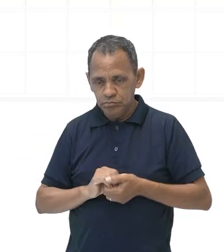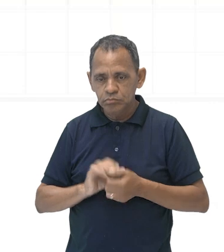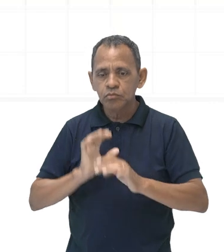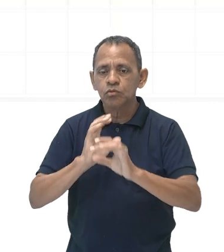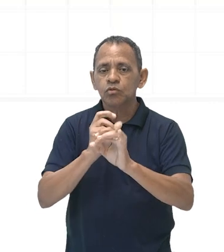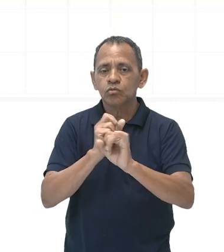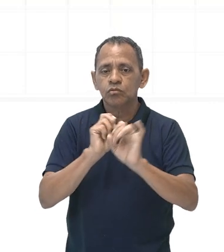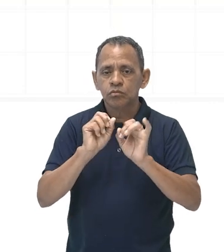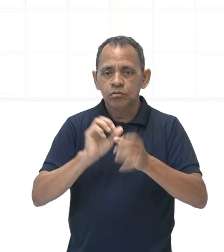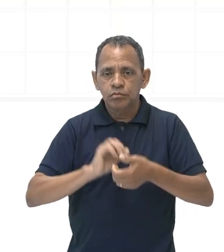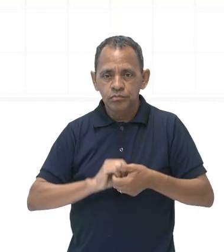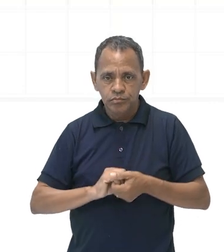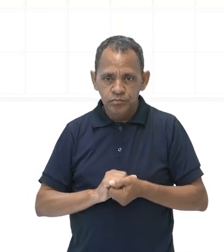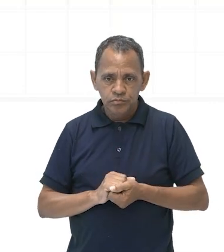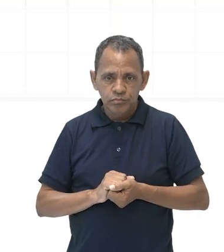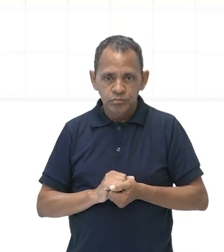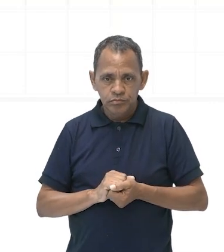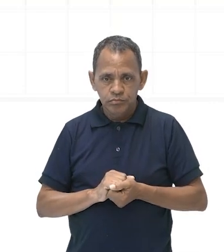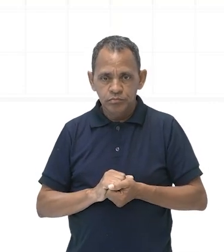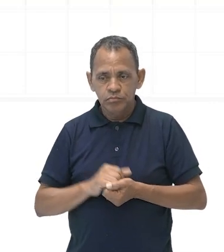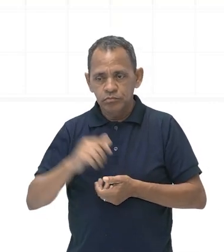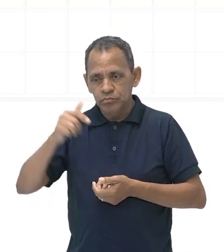vezes 280 dá